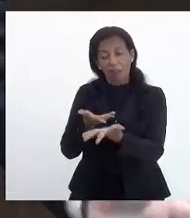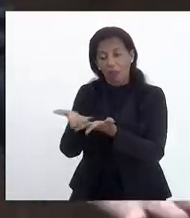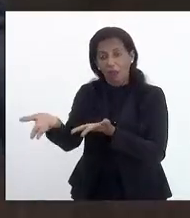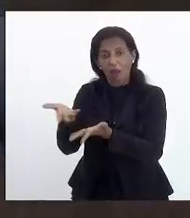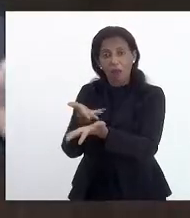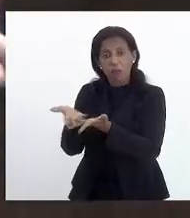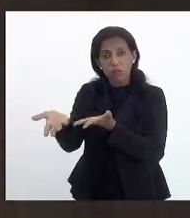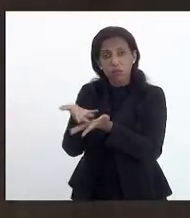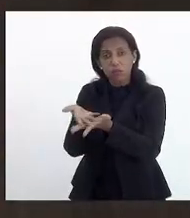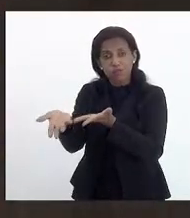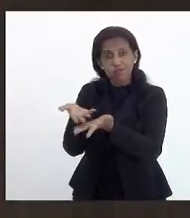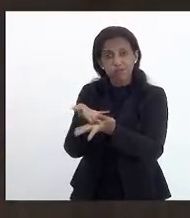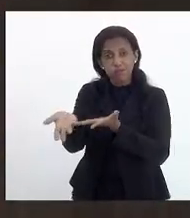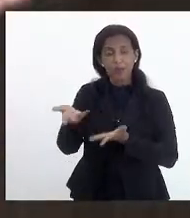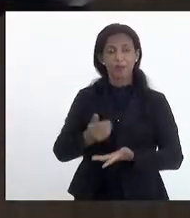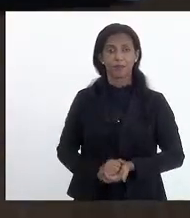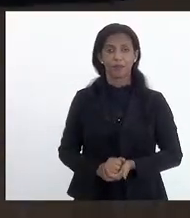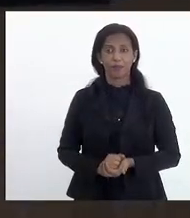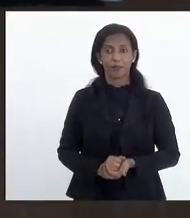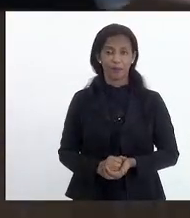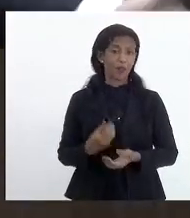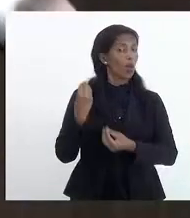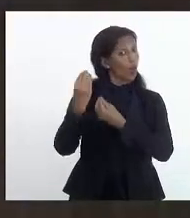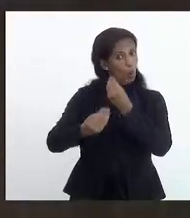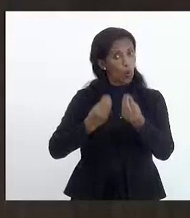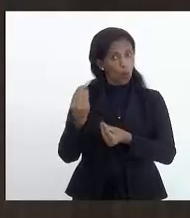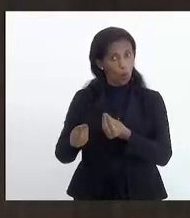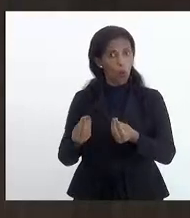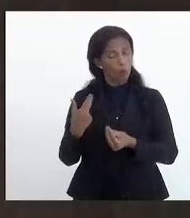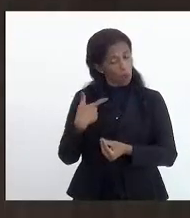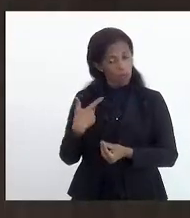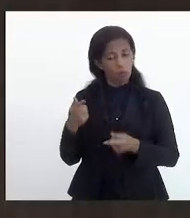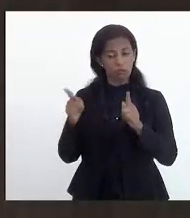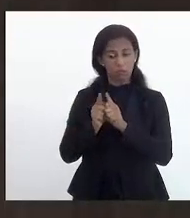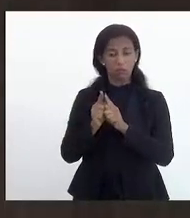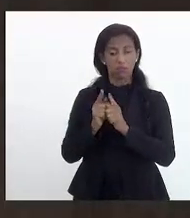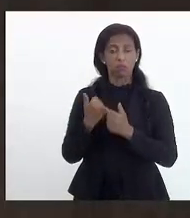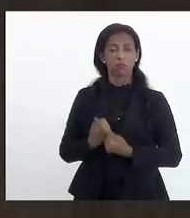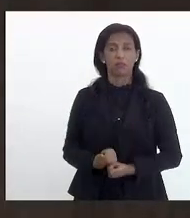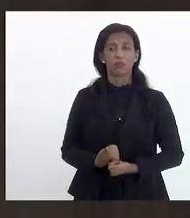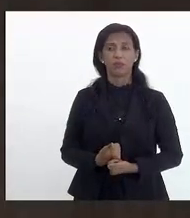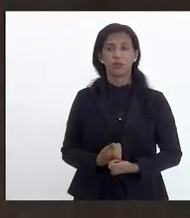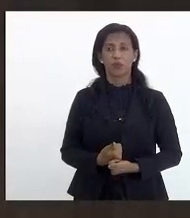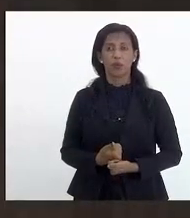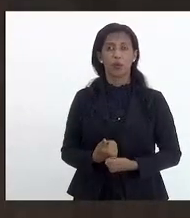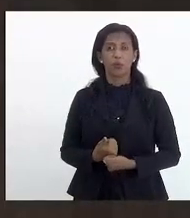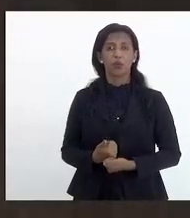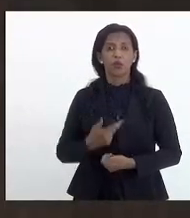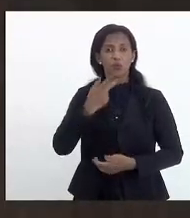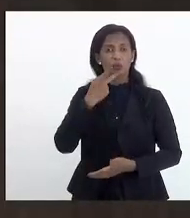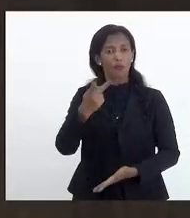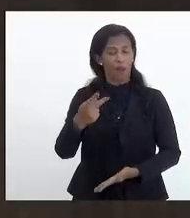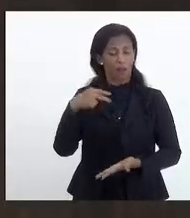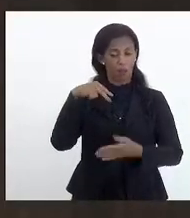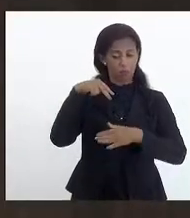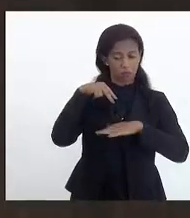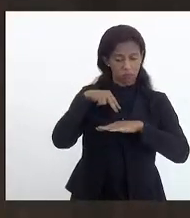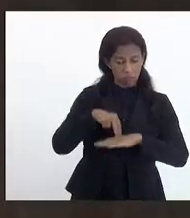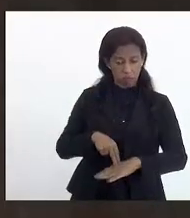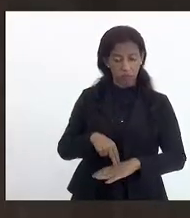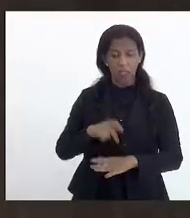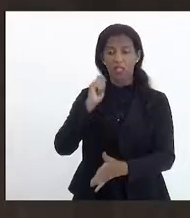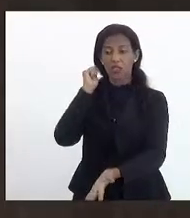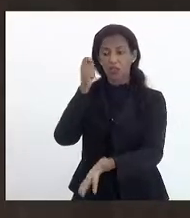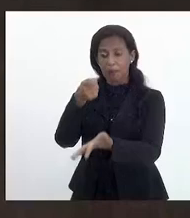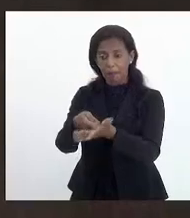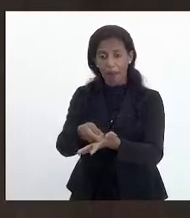encaminhamentos, como eu acabei de fazer. Eu defendo aqui, presidente, apenas que nós paguemos o IPCA e